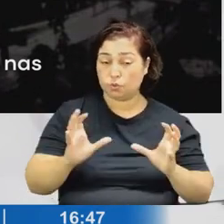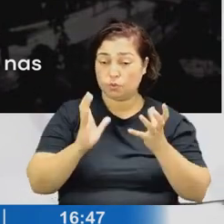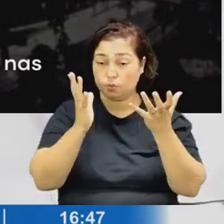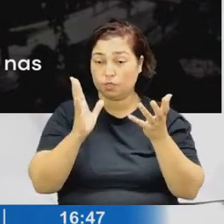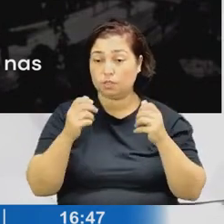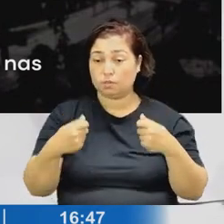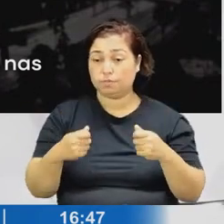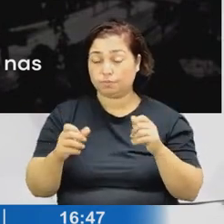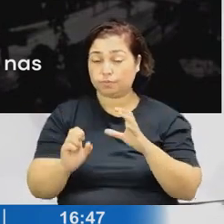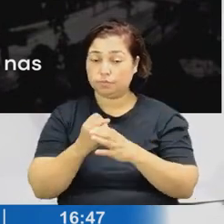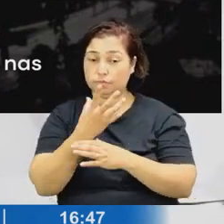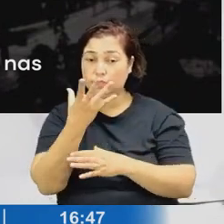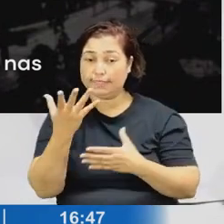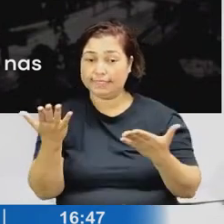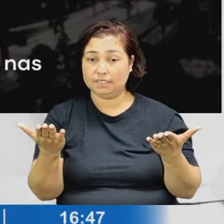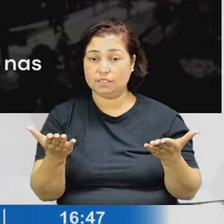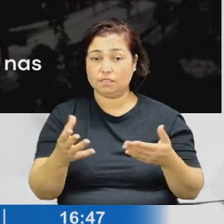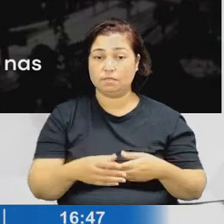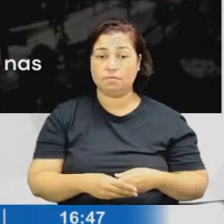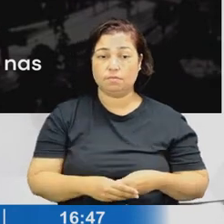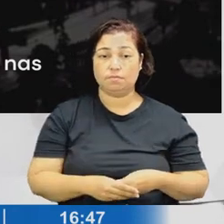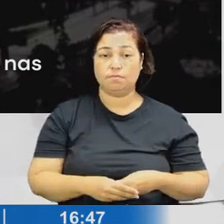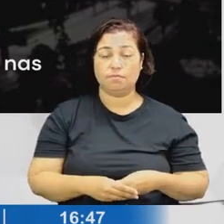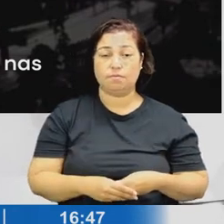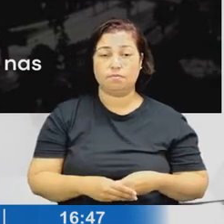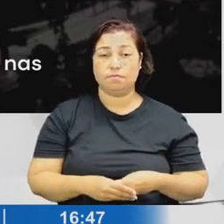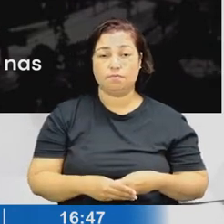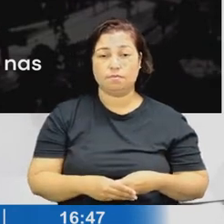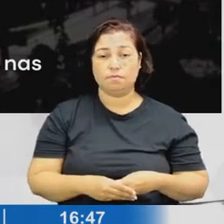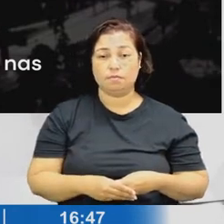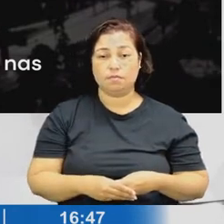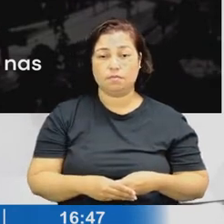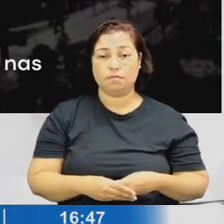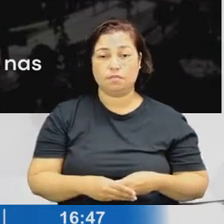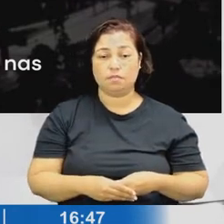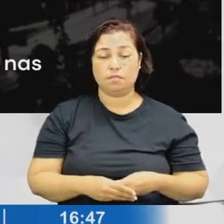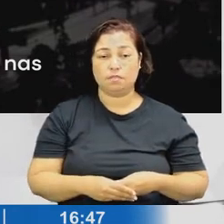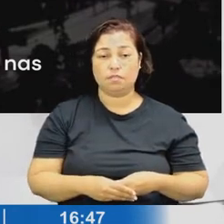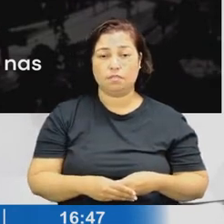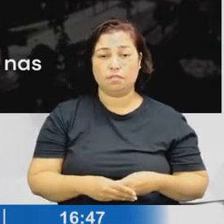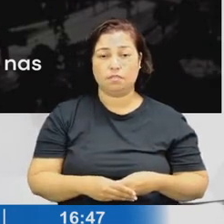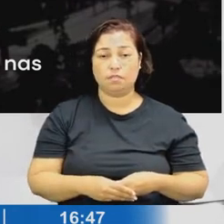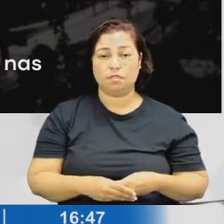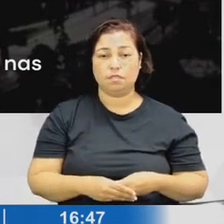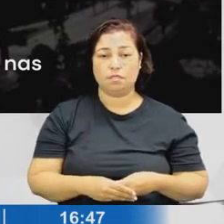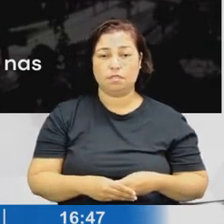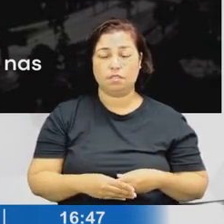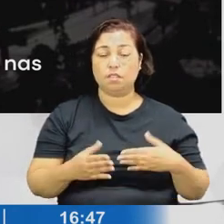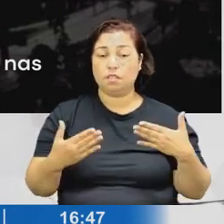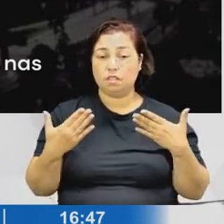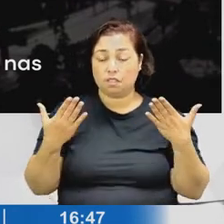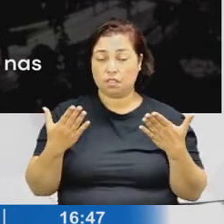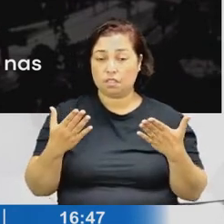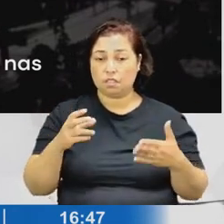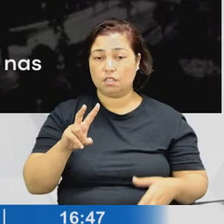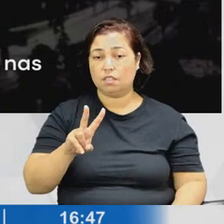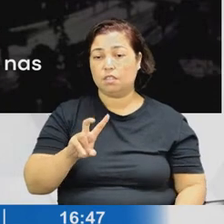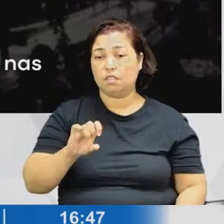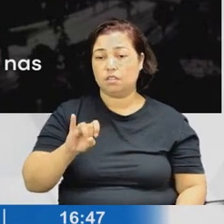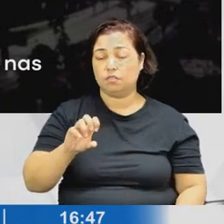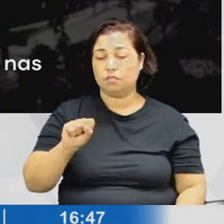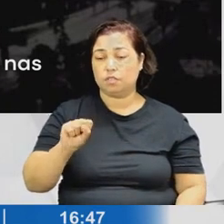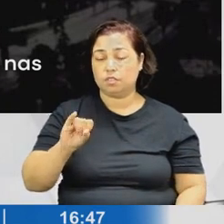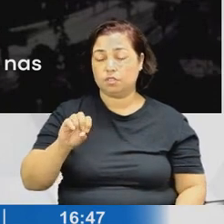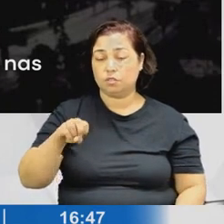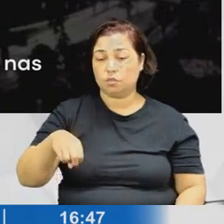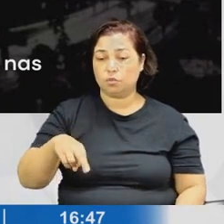aí o arquétipo dele é o herói Charme a predominância imagem técnica do Obama visionário né Sempre assim